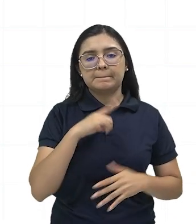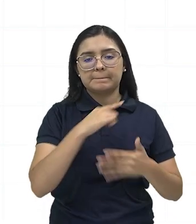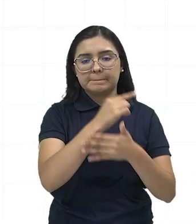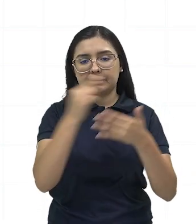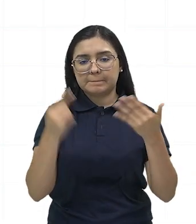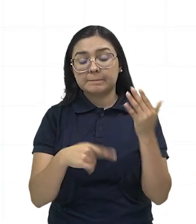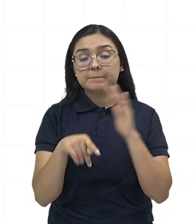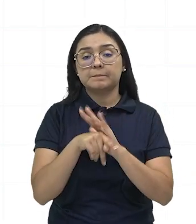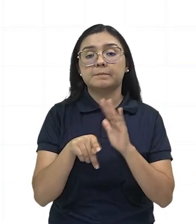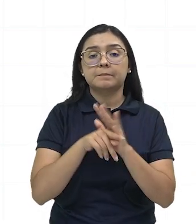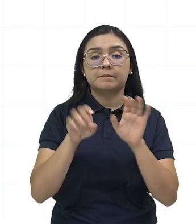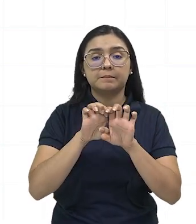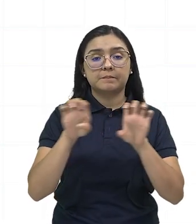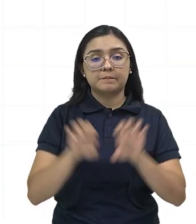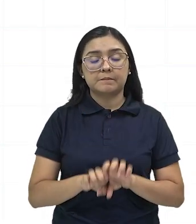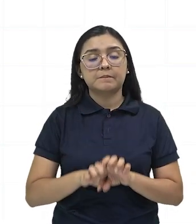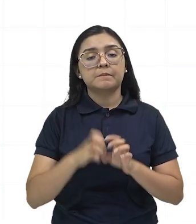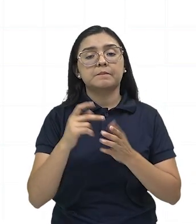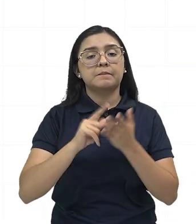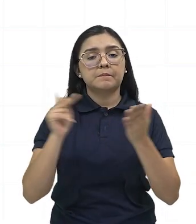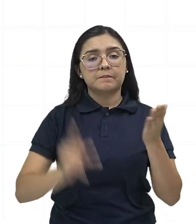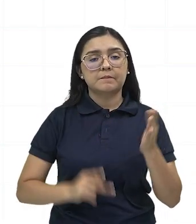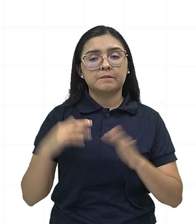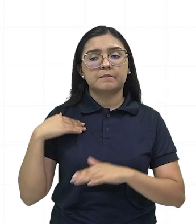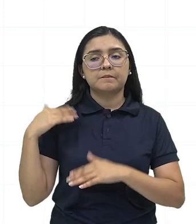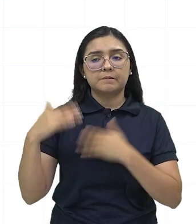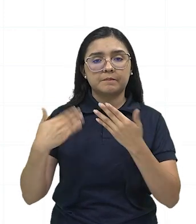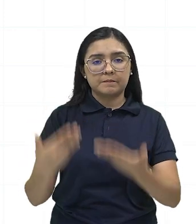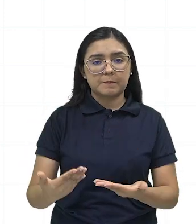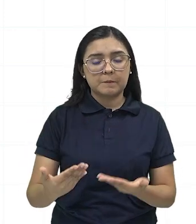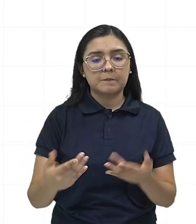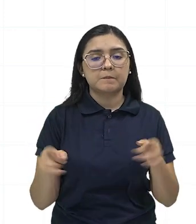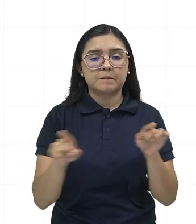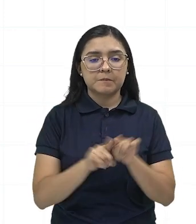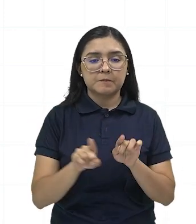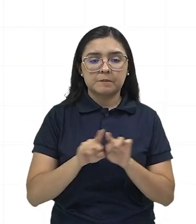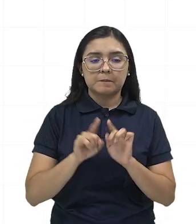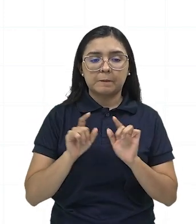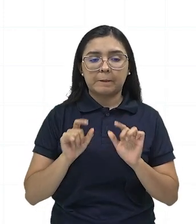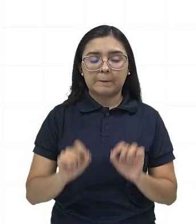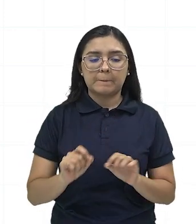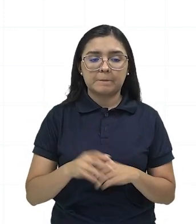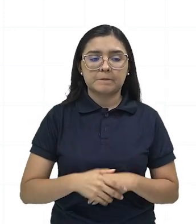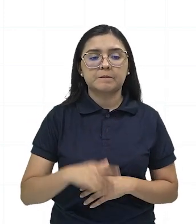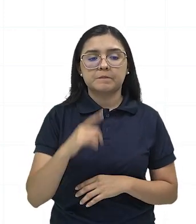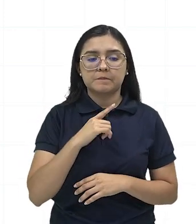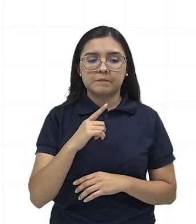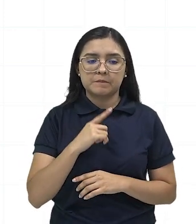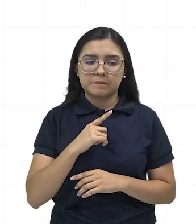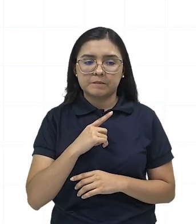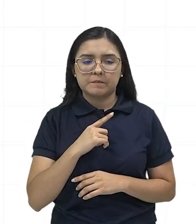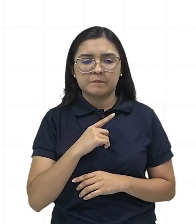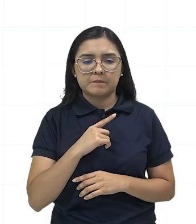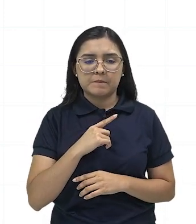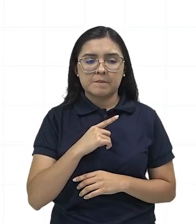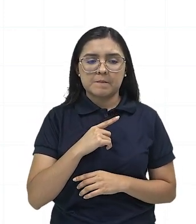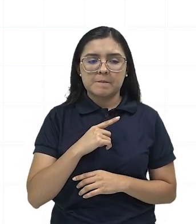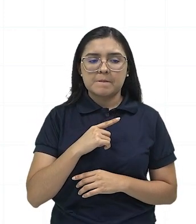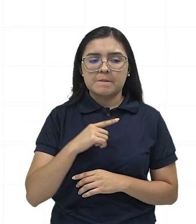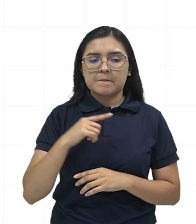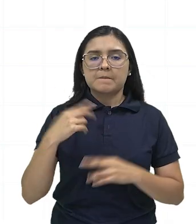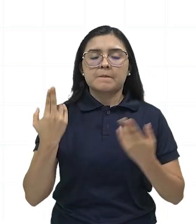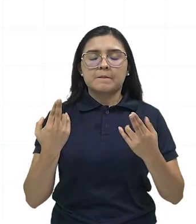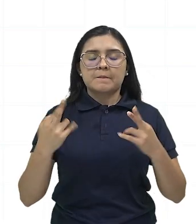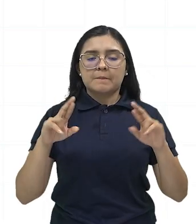elementos aí do poema que foi se desenvolvendo ao longo do tempo, ganhando métrica, ganhando ritmo, elementos que